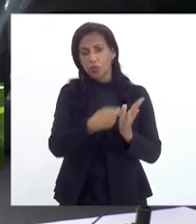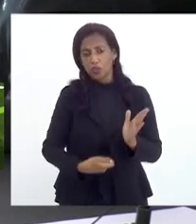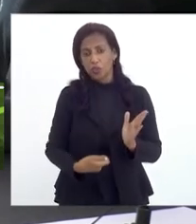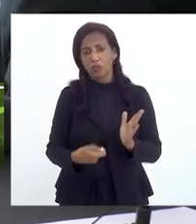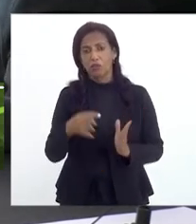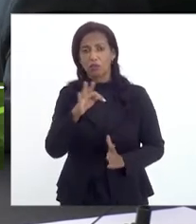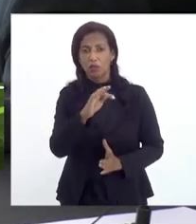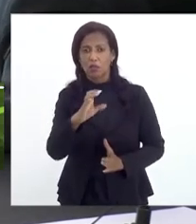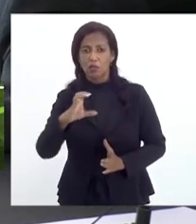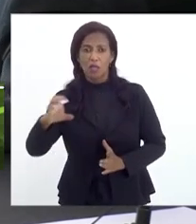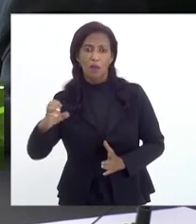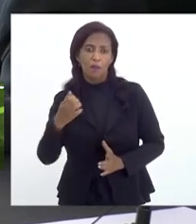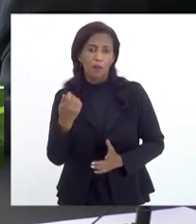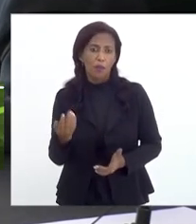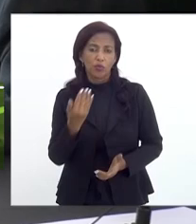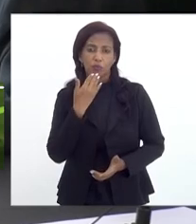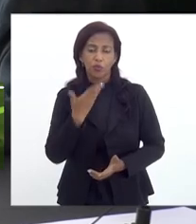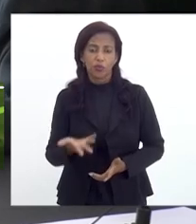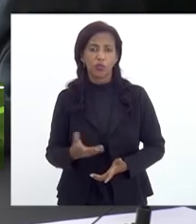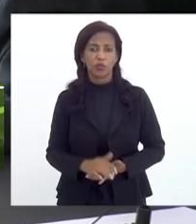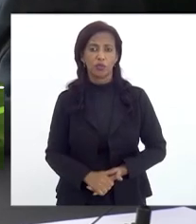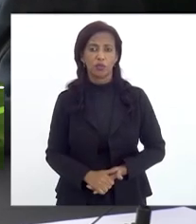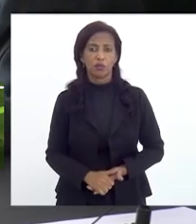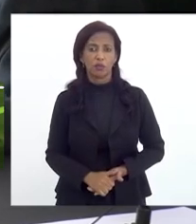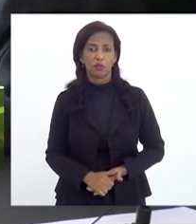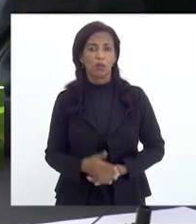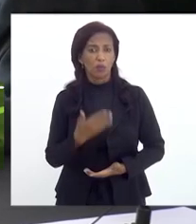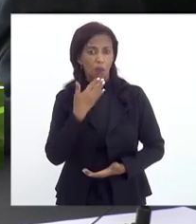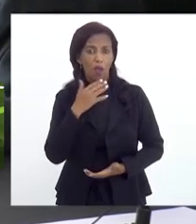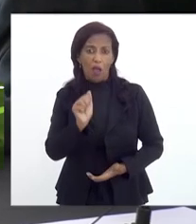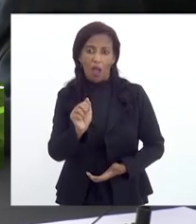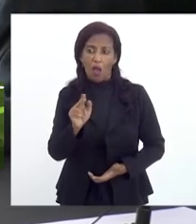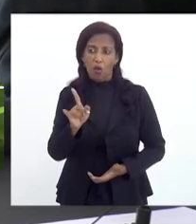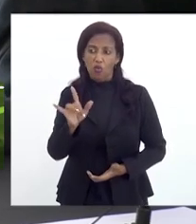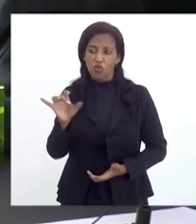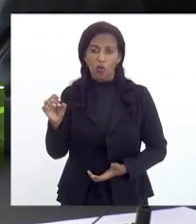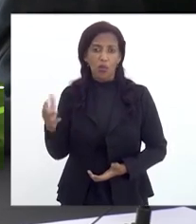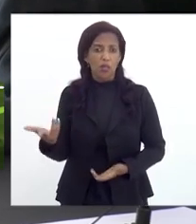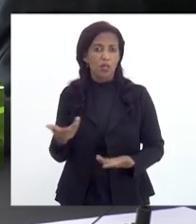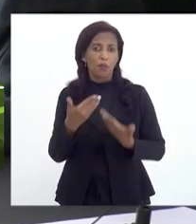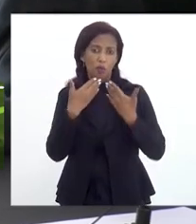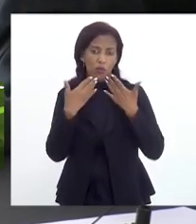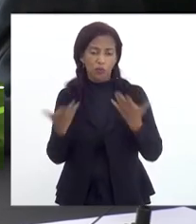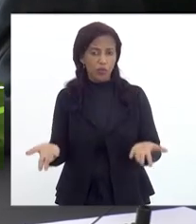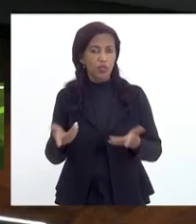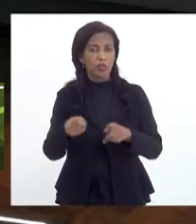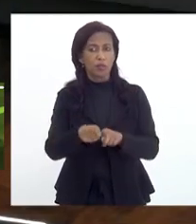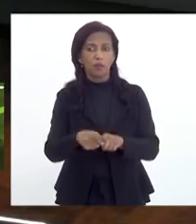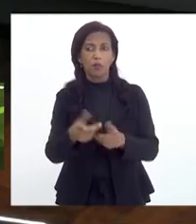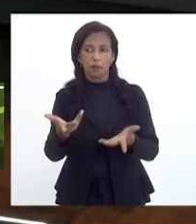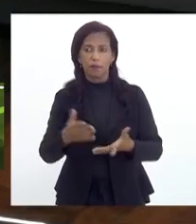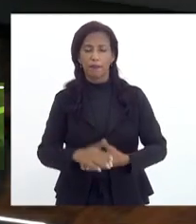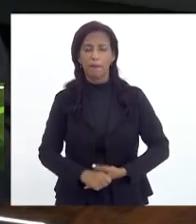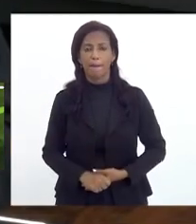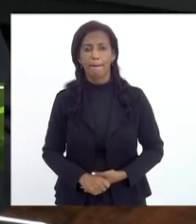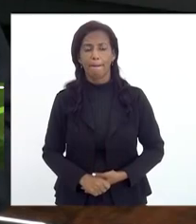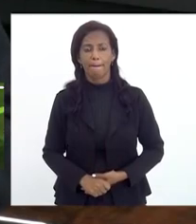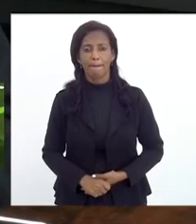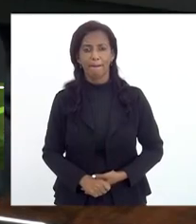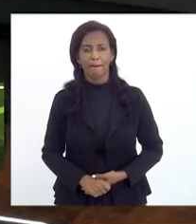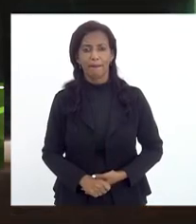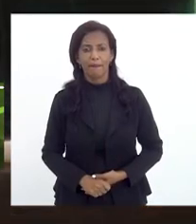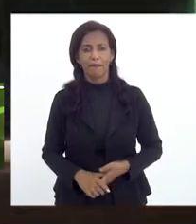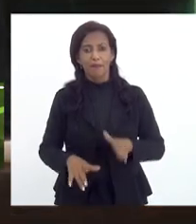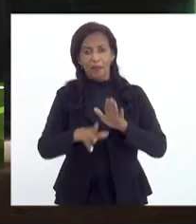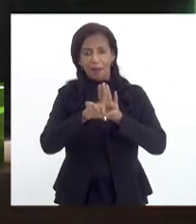Tribunal Pedir para fazer Inclusive É uma auditoria Na dívida Qualquer outro Parlamentar Pode o Parlamento Todo puder Pedir através De uma lei Mas